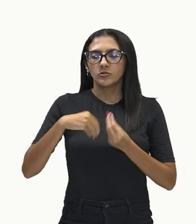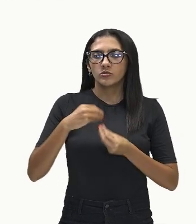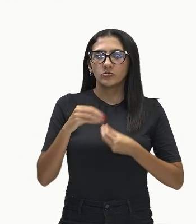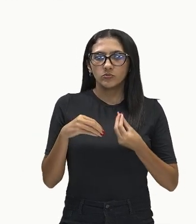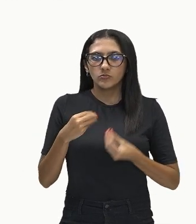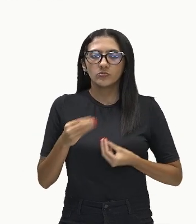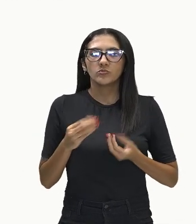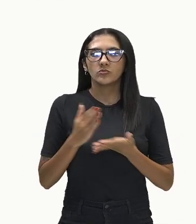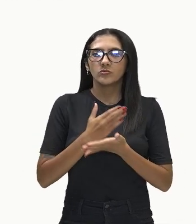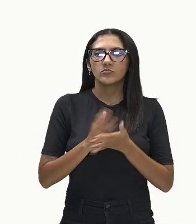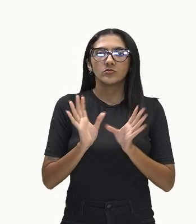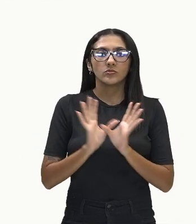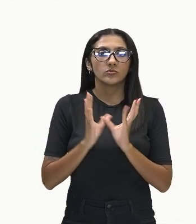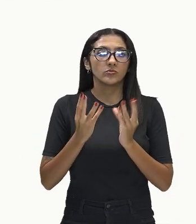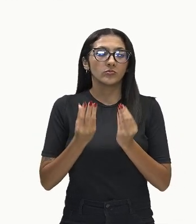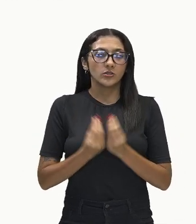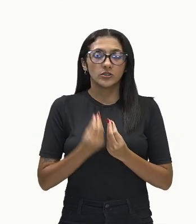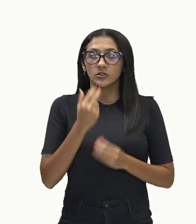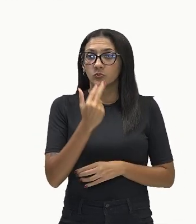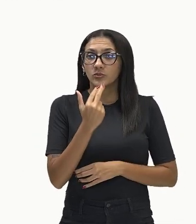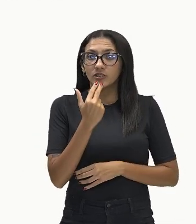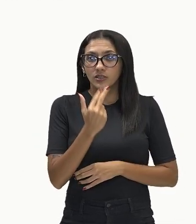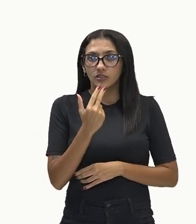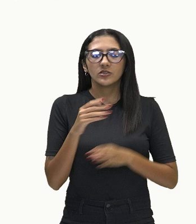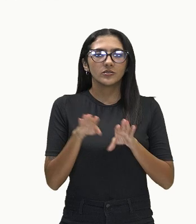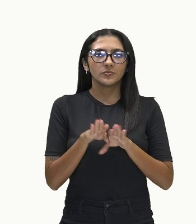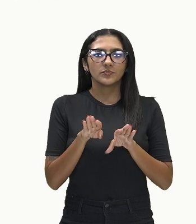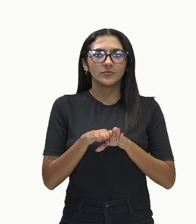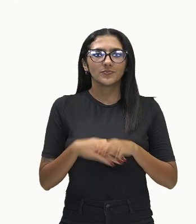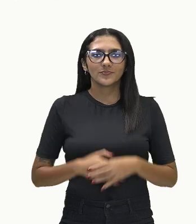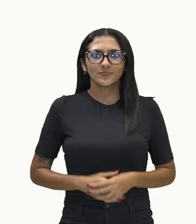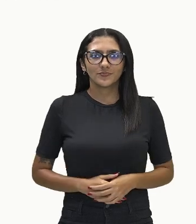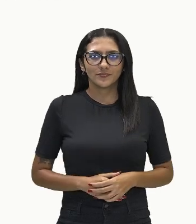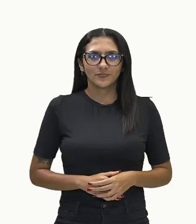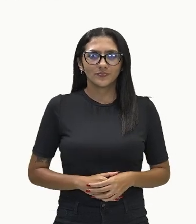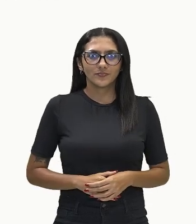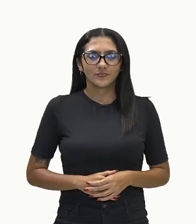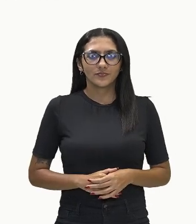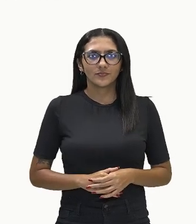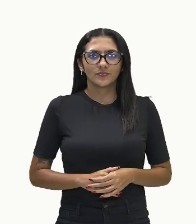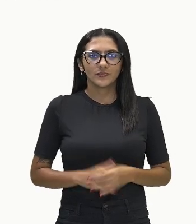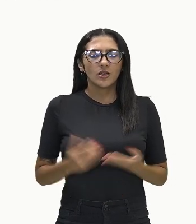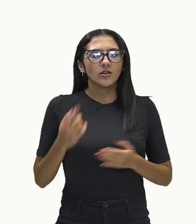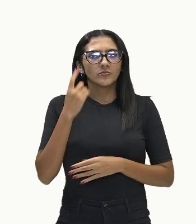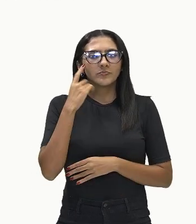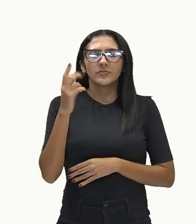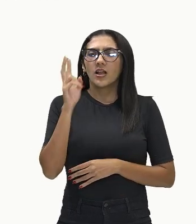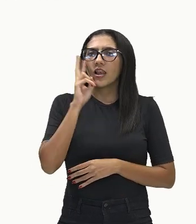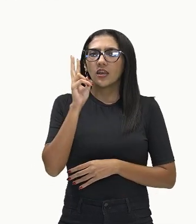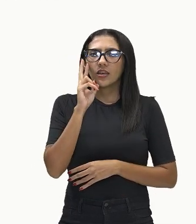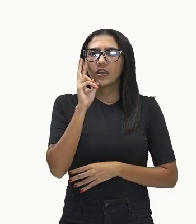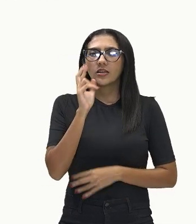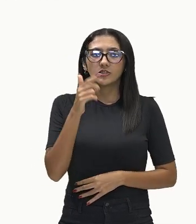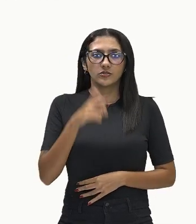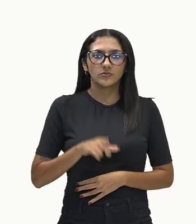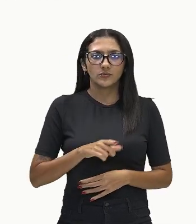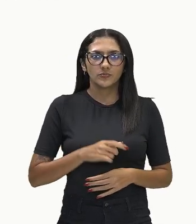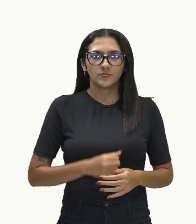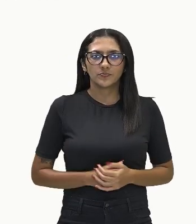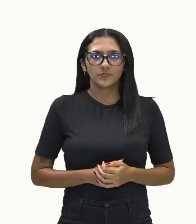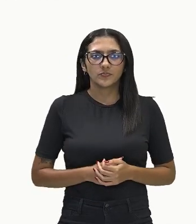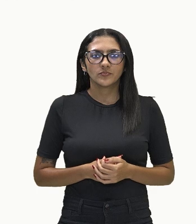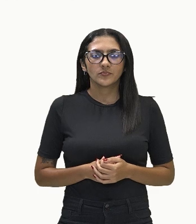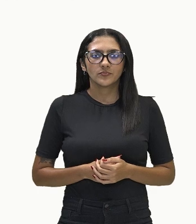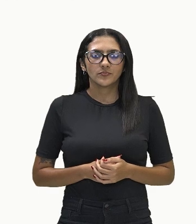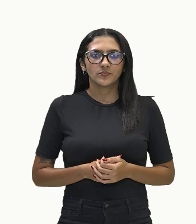das substâncias nutritivas. Então, vamos imaginar, vamos recapitular. O